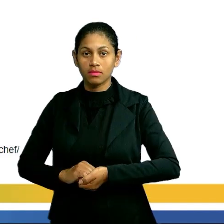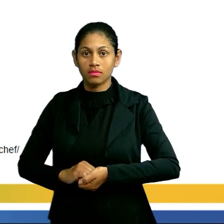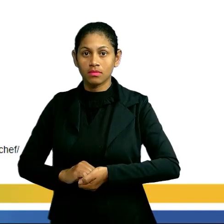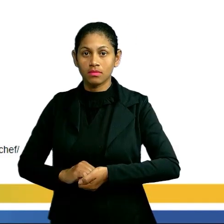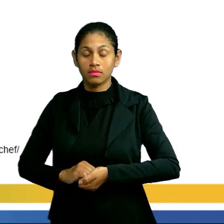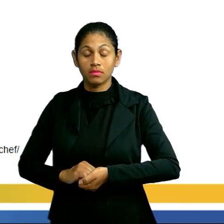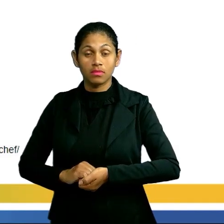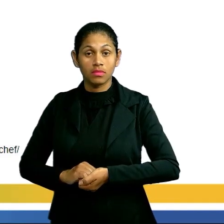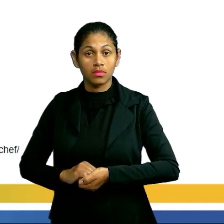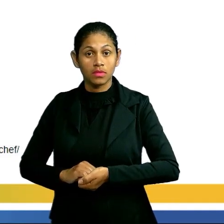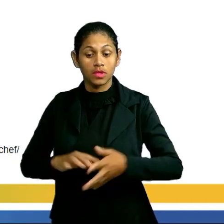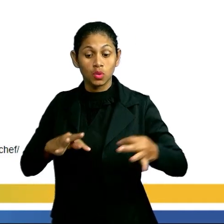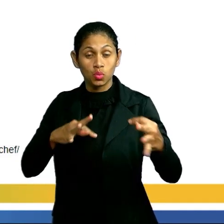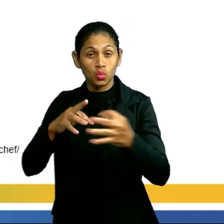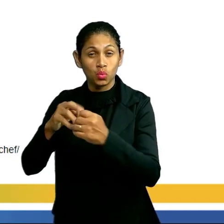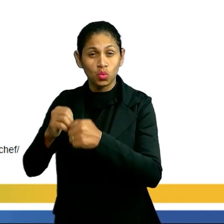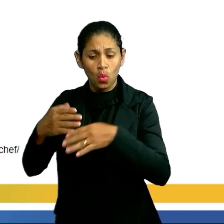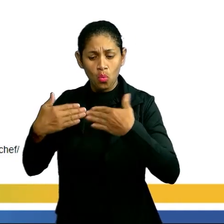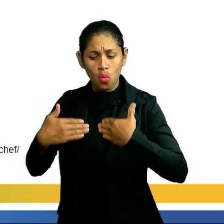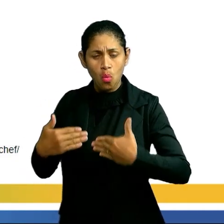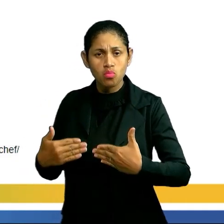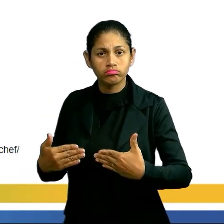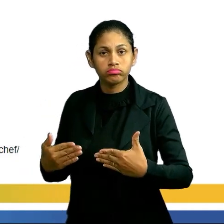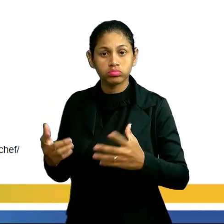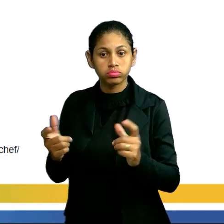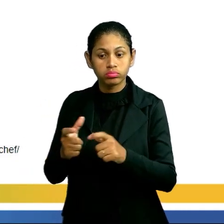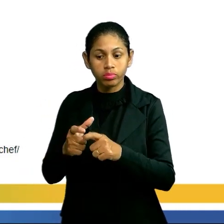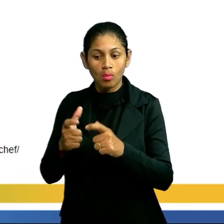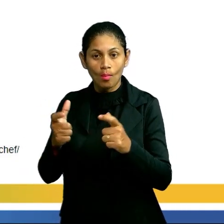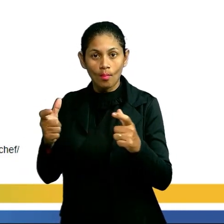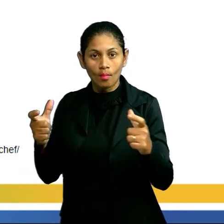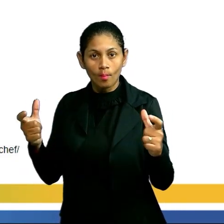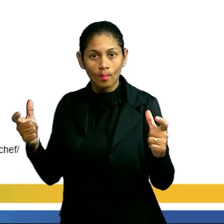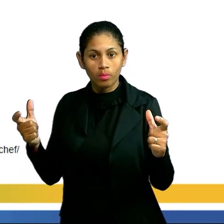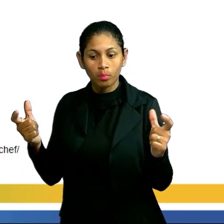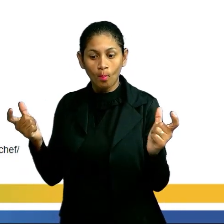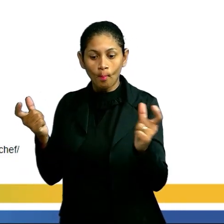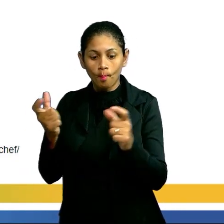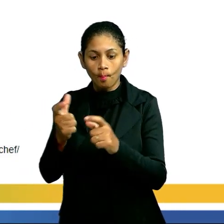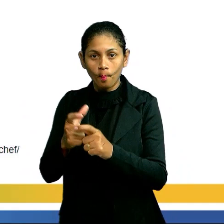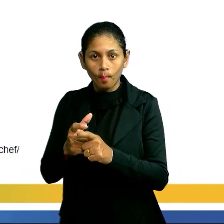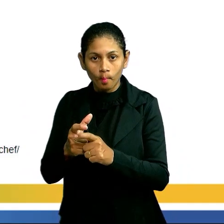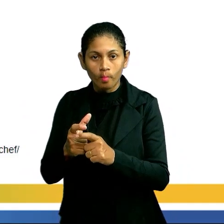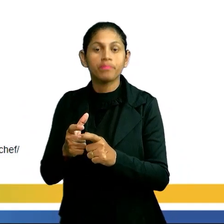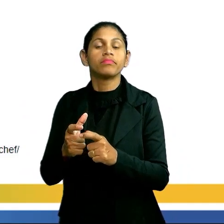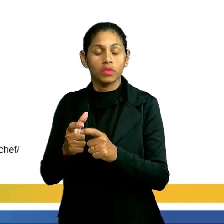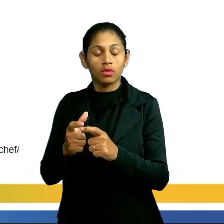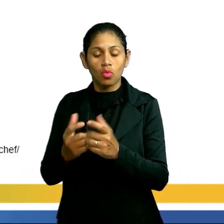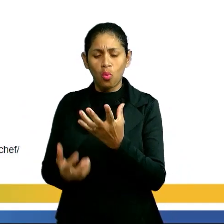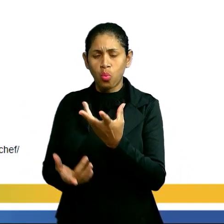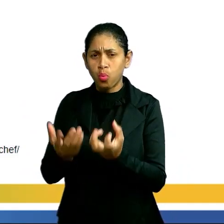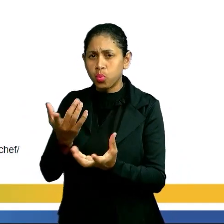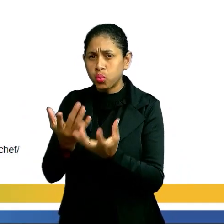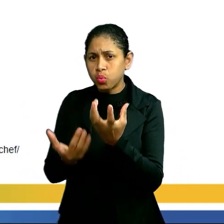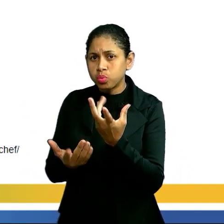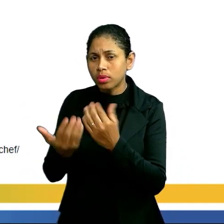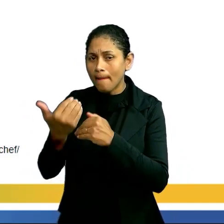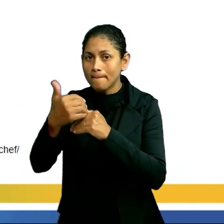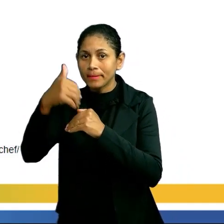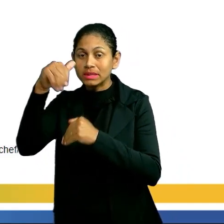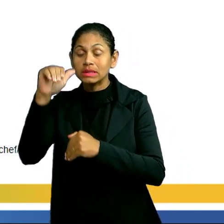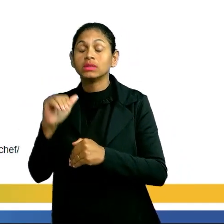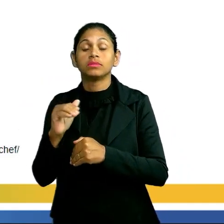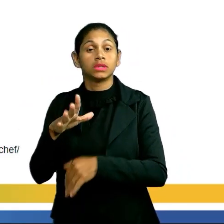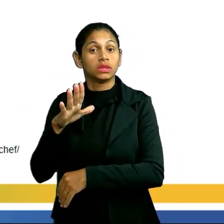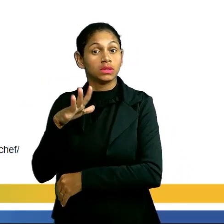contração. Todos os corpos se dilatam ou se contraem com aumento ou redução da temperatura. Isso ocorre tanto nos sólidos como